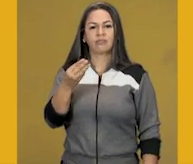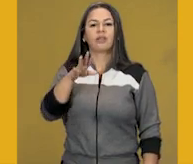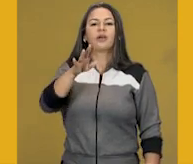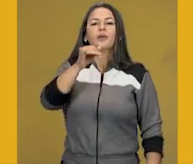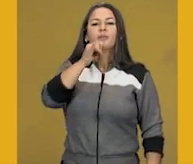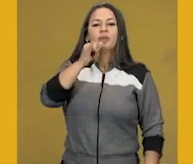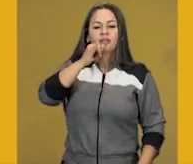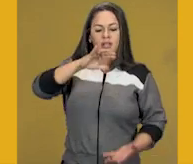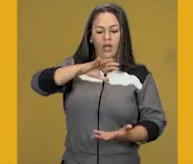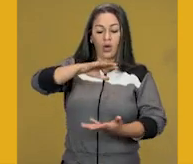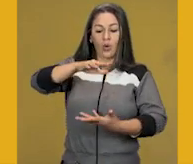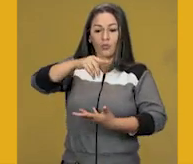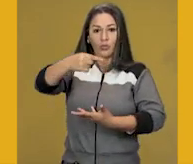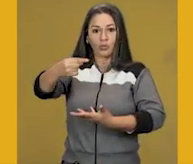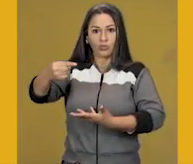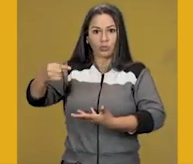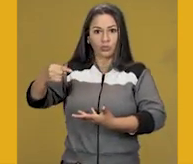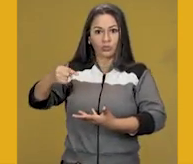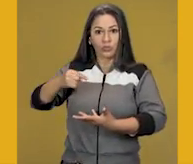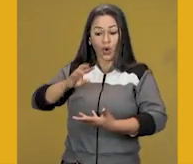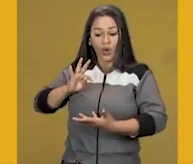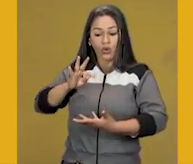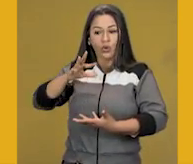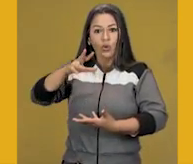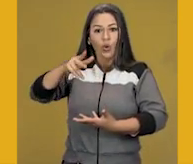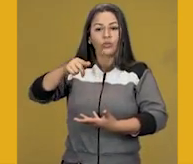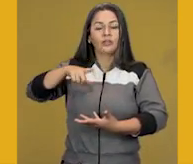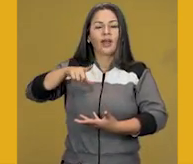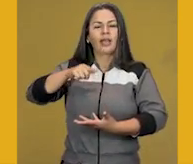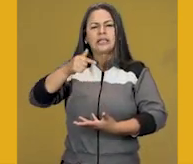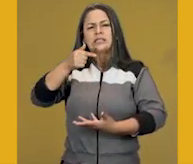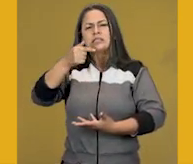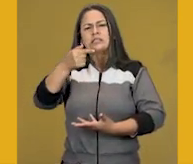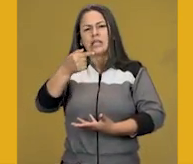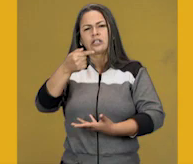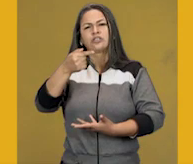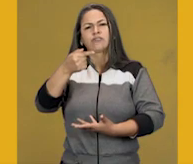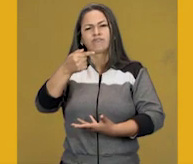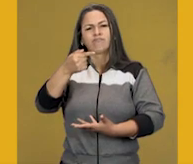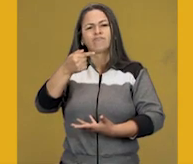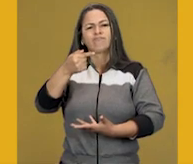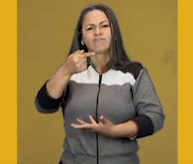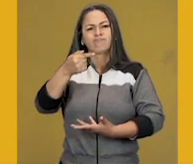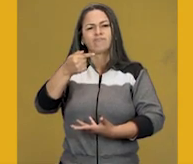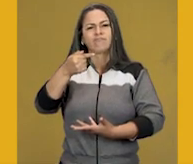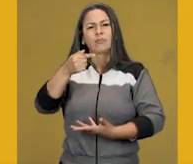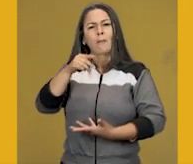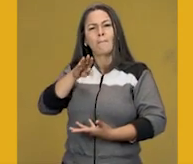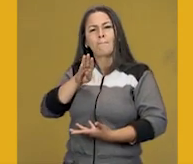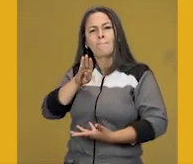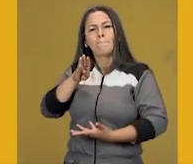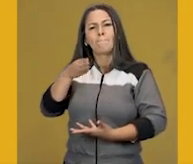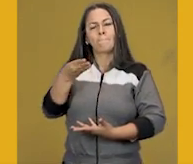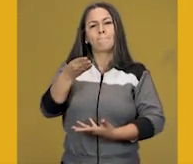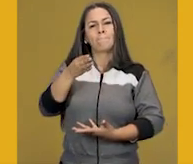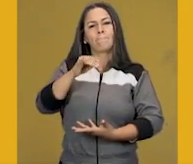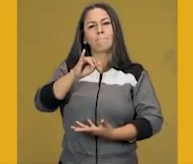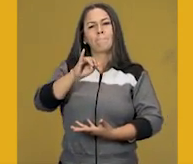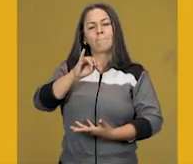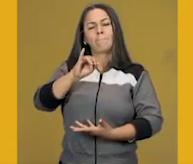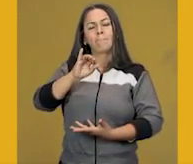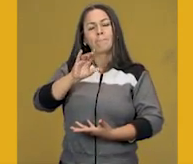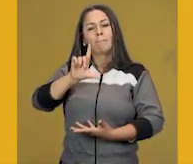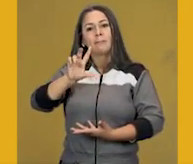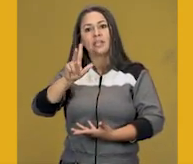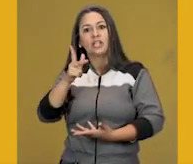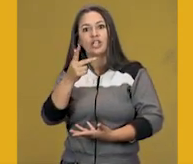bilhões, mais ou menos, de pessoas. Então, quando a gente coloca o número assim, a gente consegue ter uma dimensão desse número maior. Isso